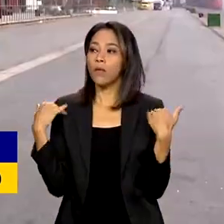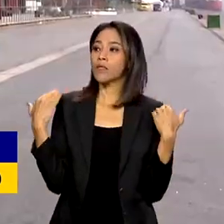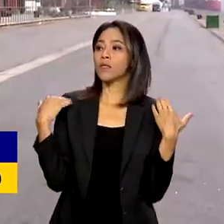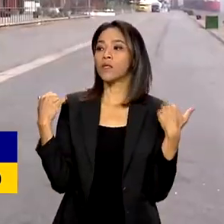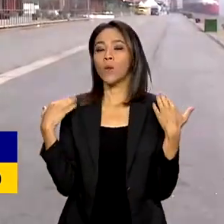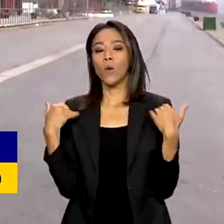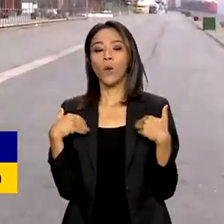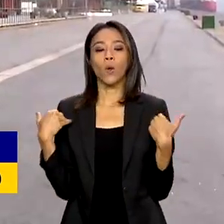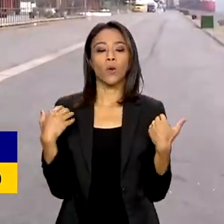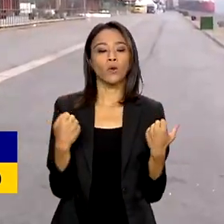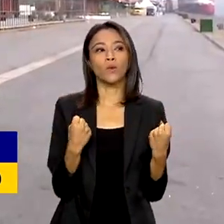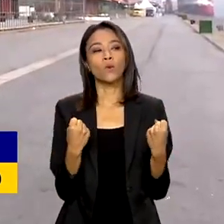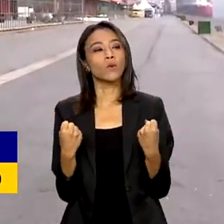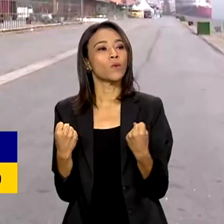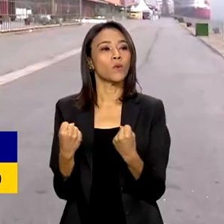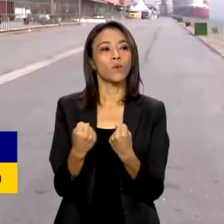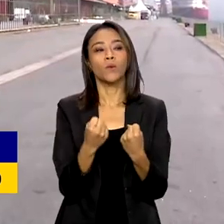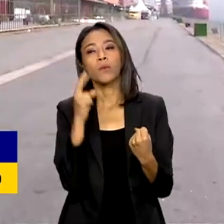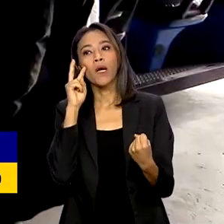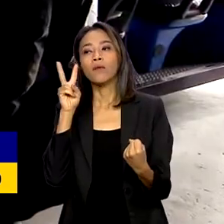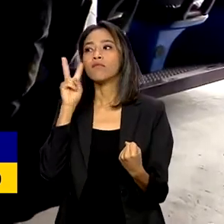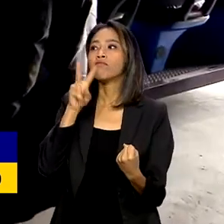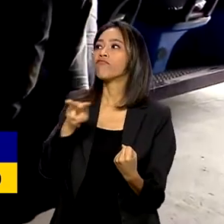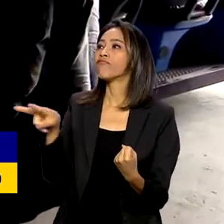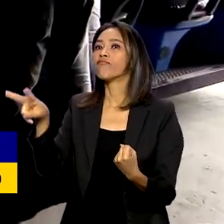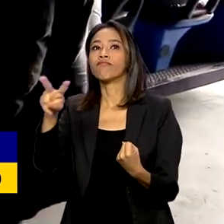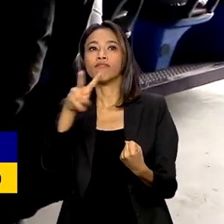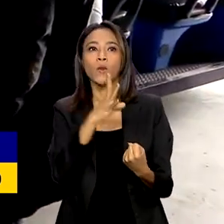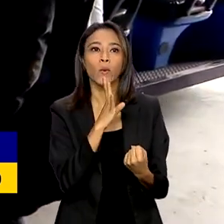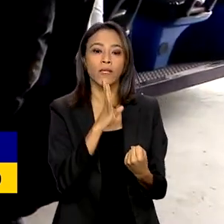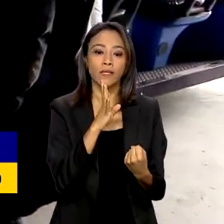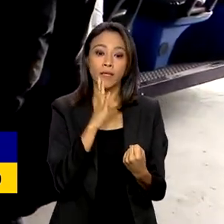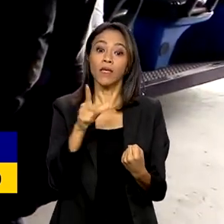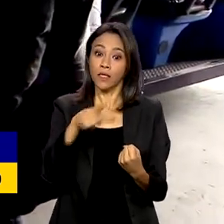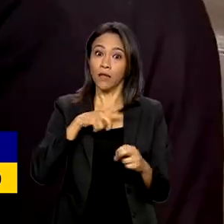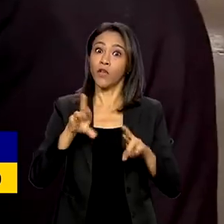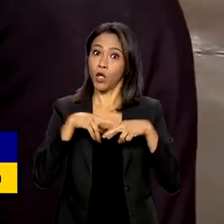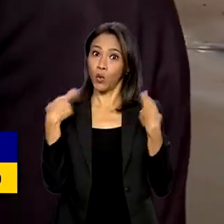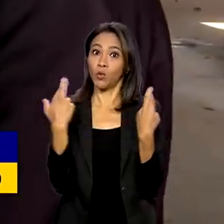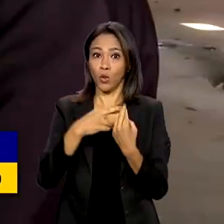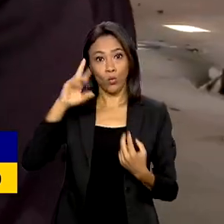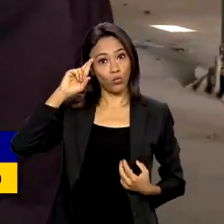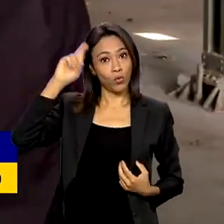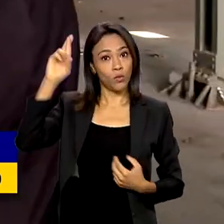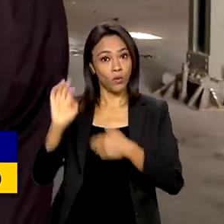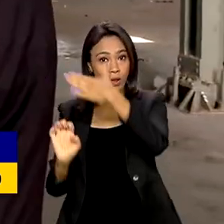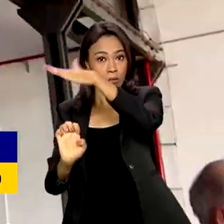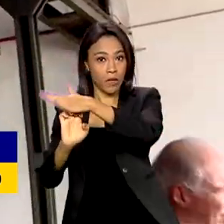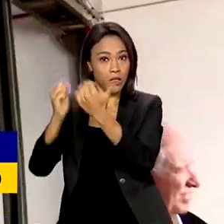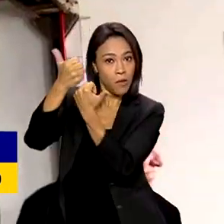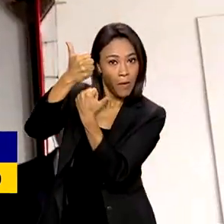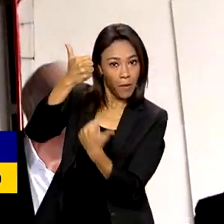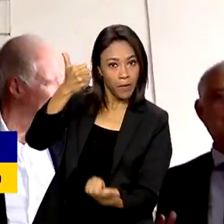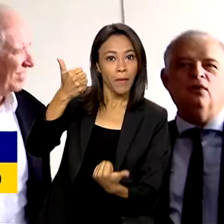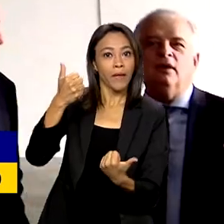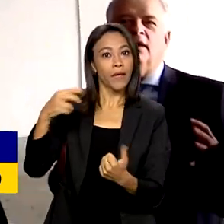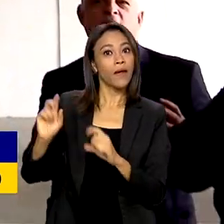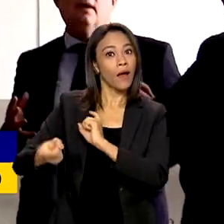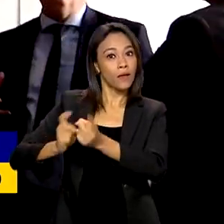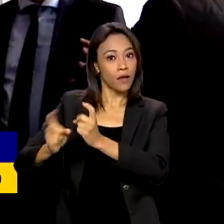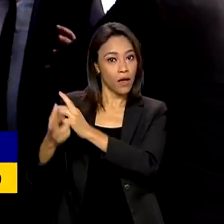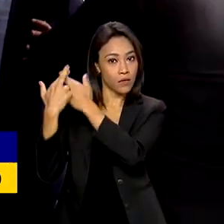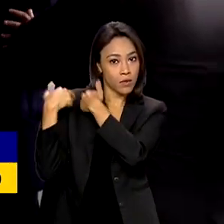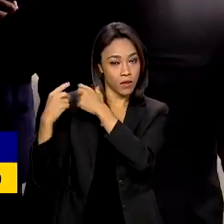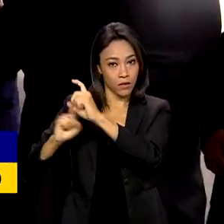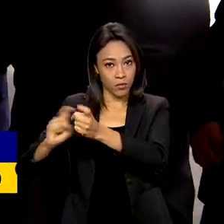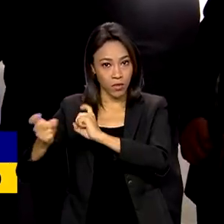recém-construído Terminal Internacional do Pier Mauá e se reuniu com diretores da empresa que administra o porto. Ele conheceu